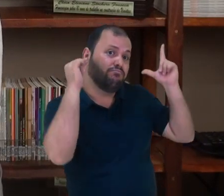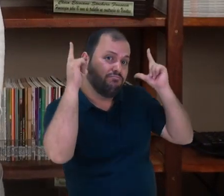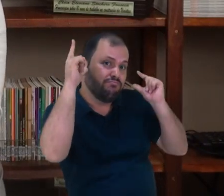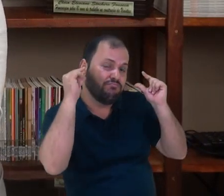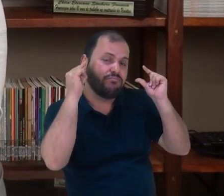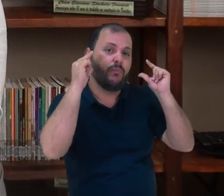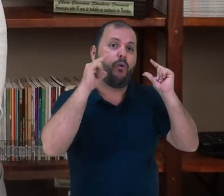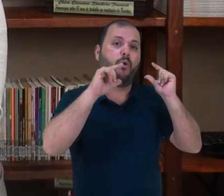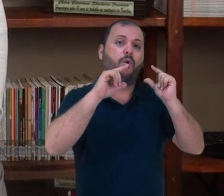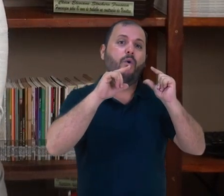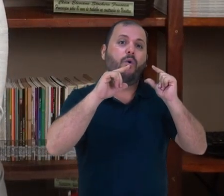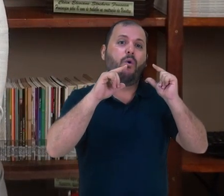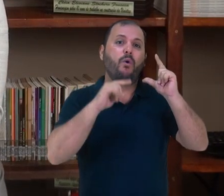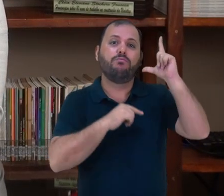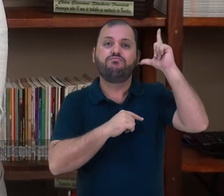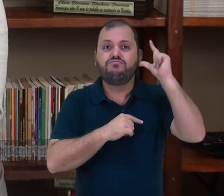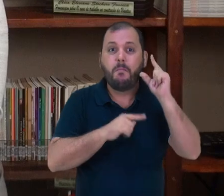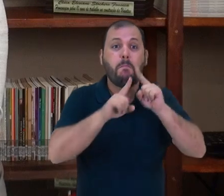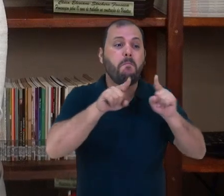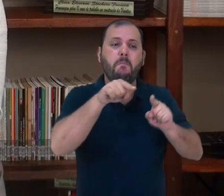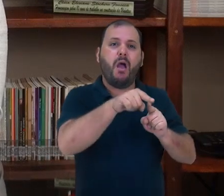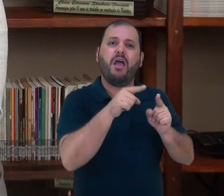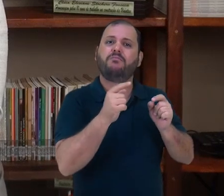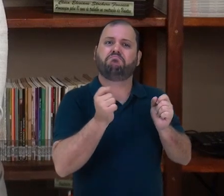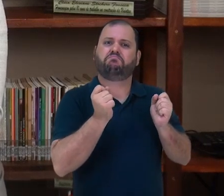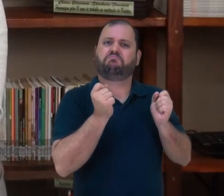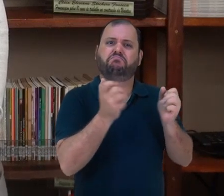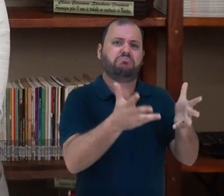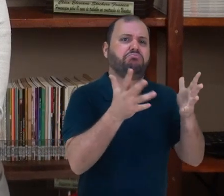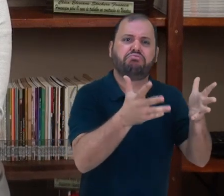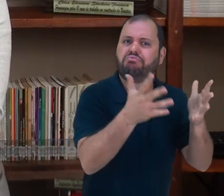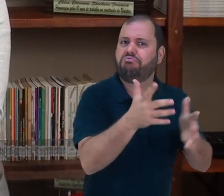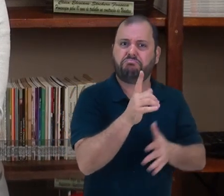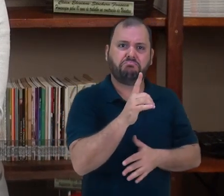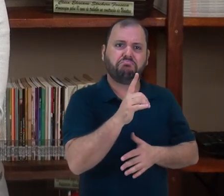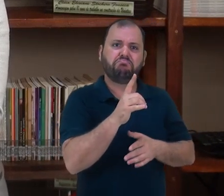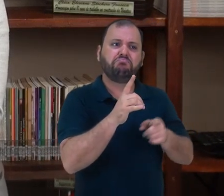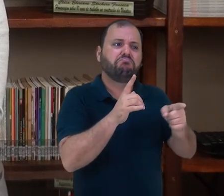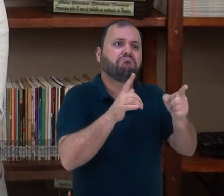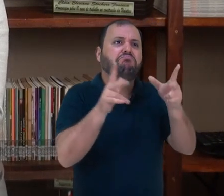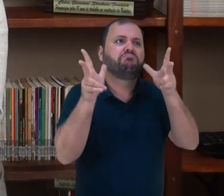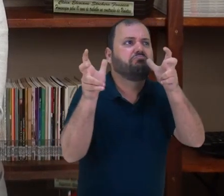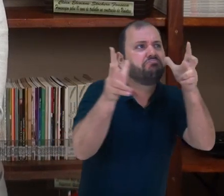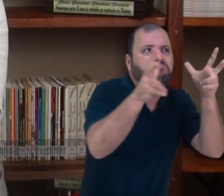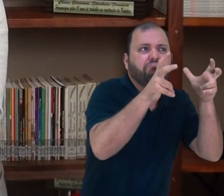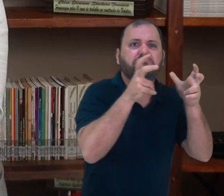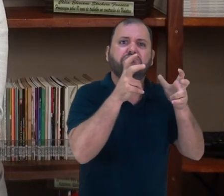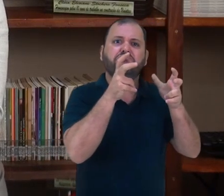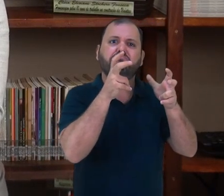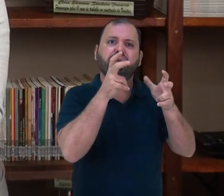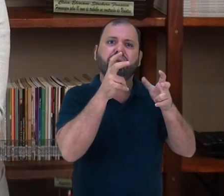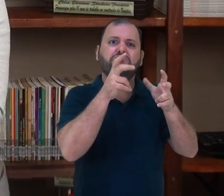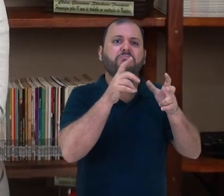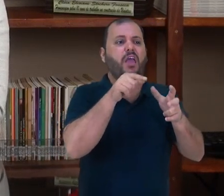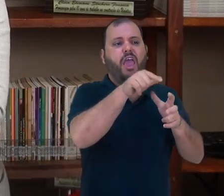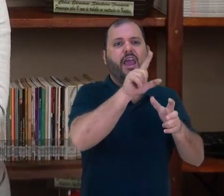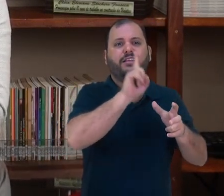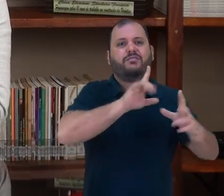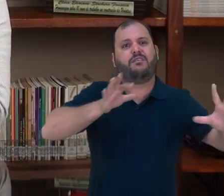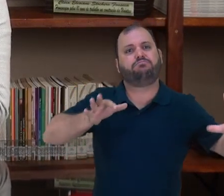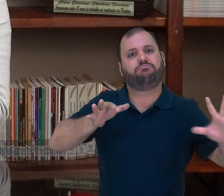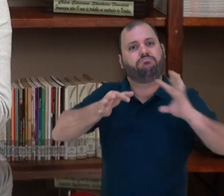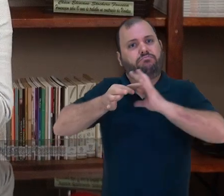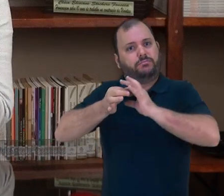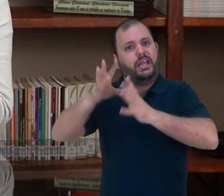perda auditiva, mas não se identifica e nem utiliza Libras em sua comunicação, não é